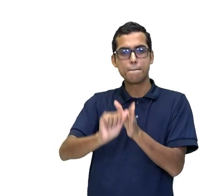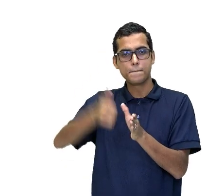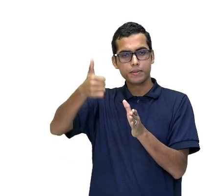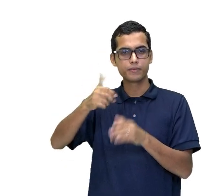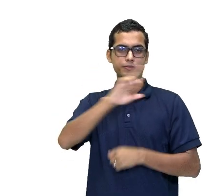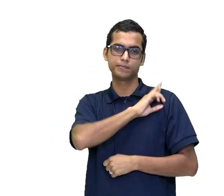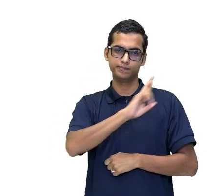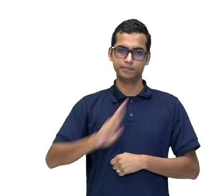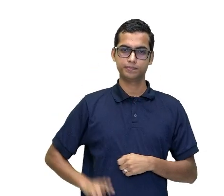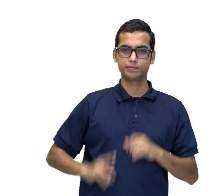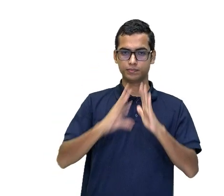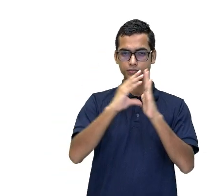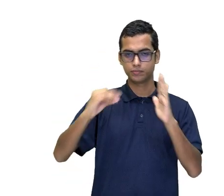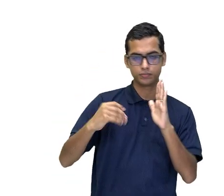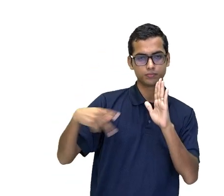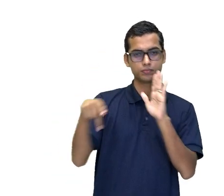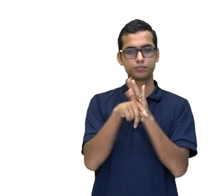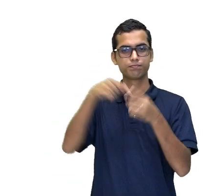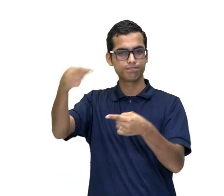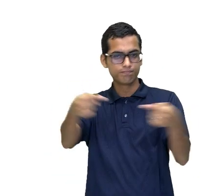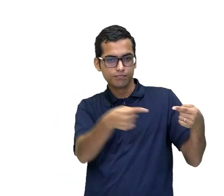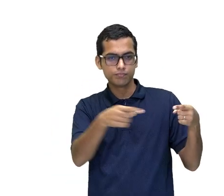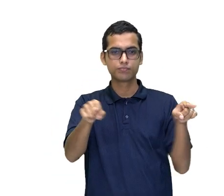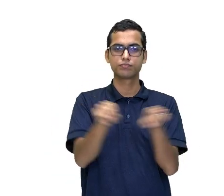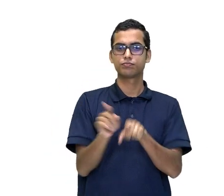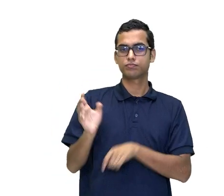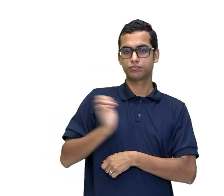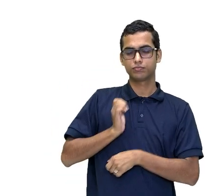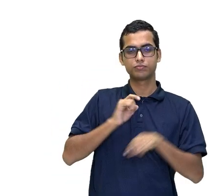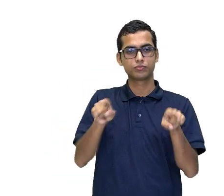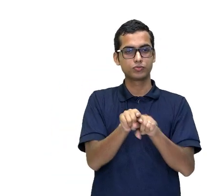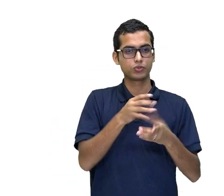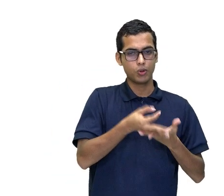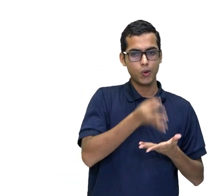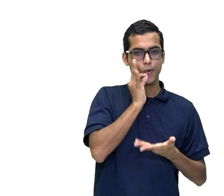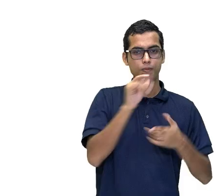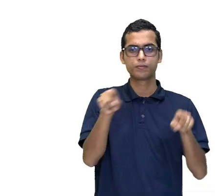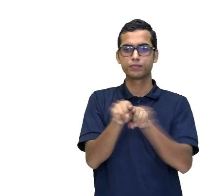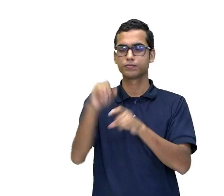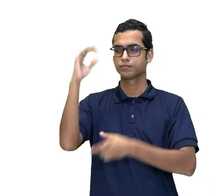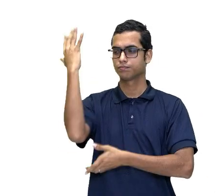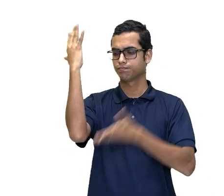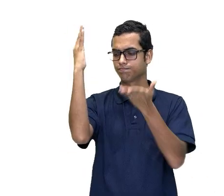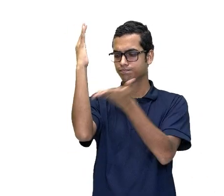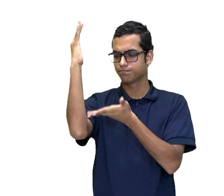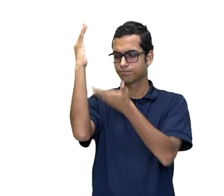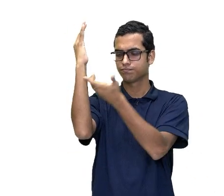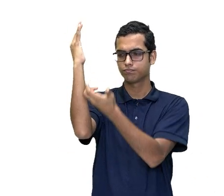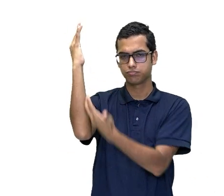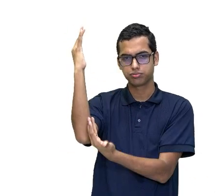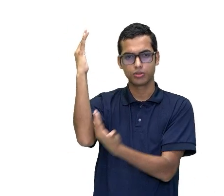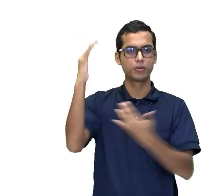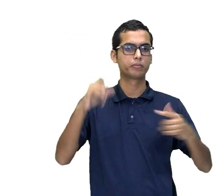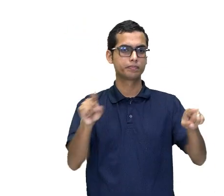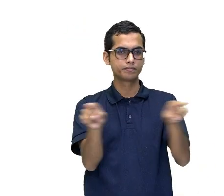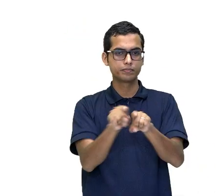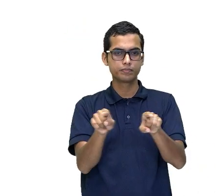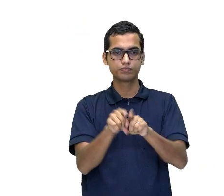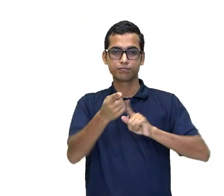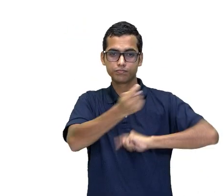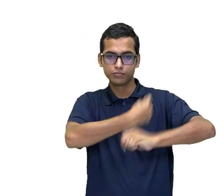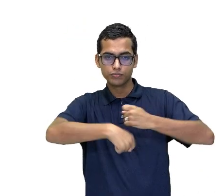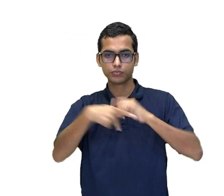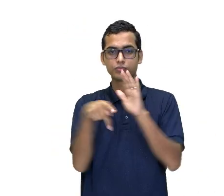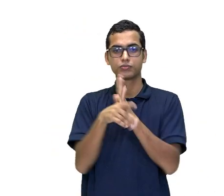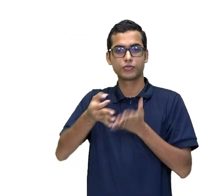modelo político, as riquezas, café e borracha. Detalhamento, economia cafeeira e sociedade